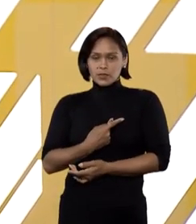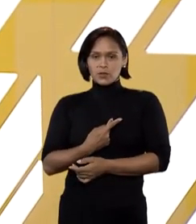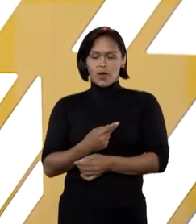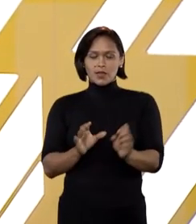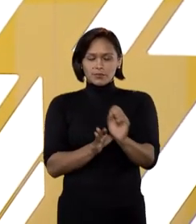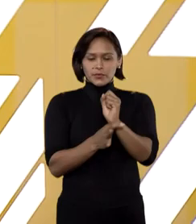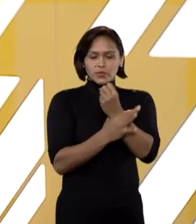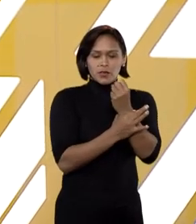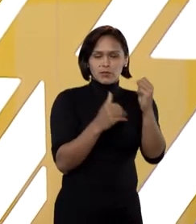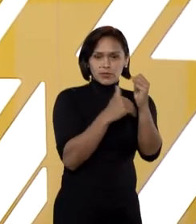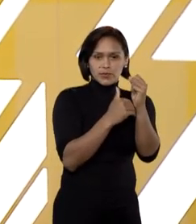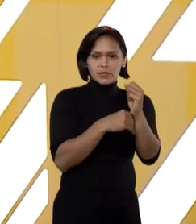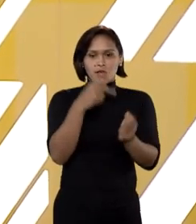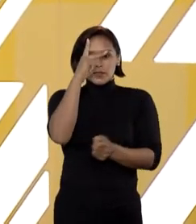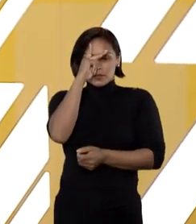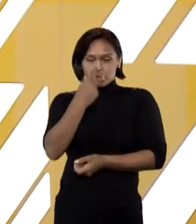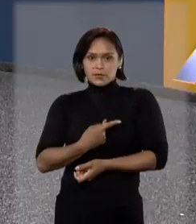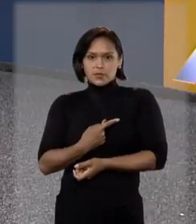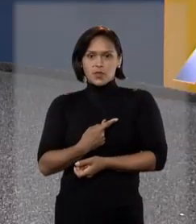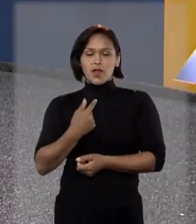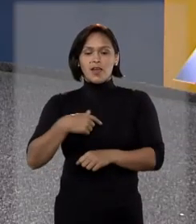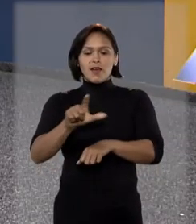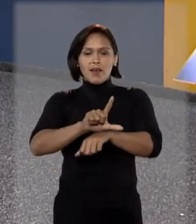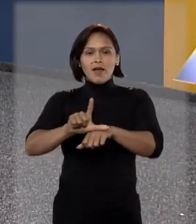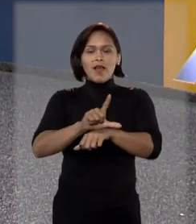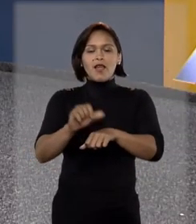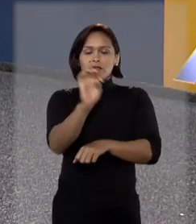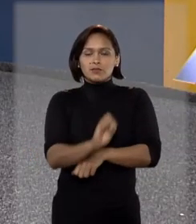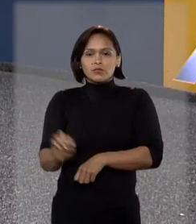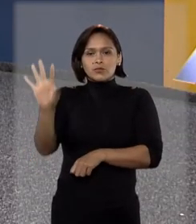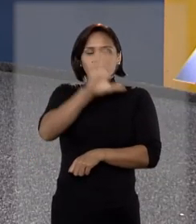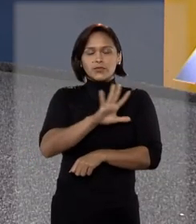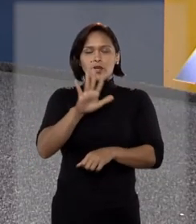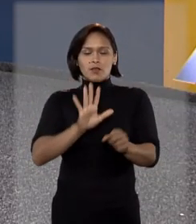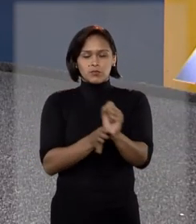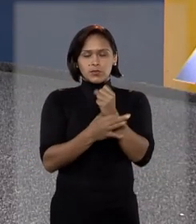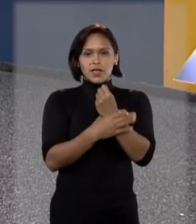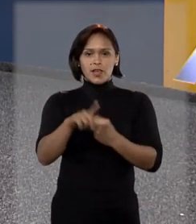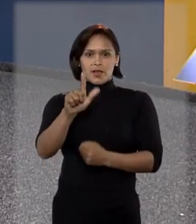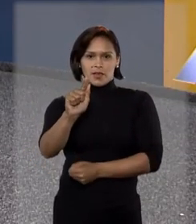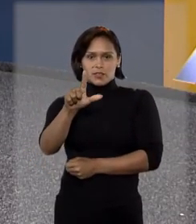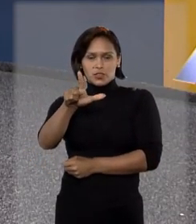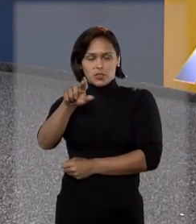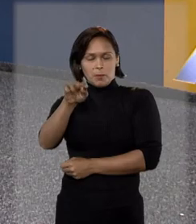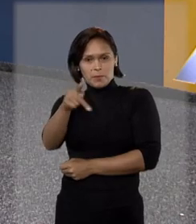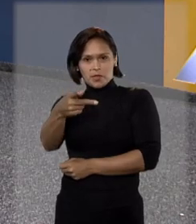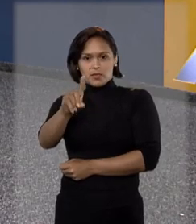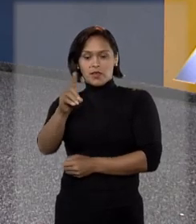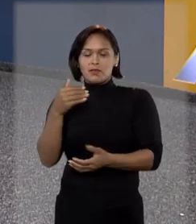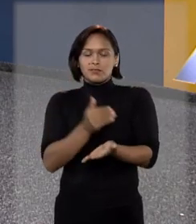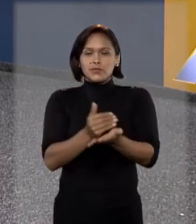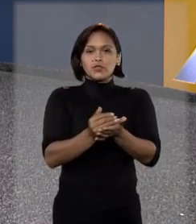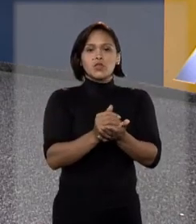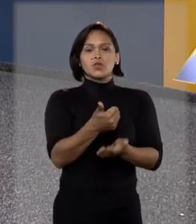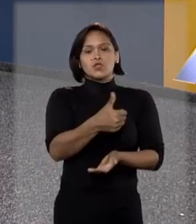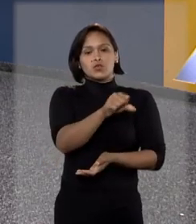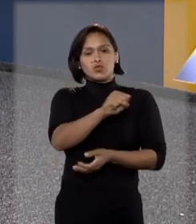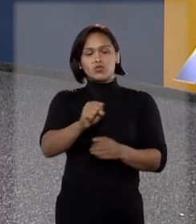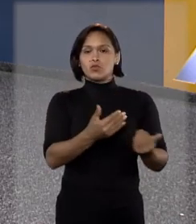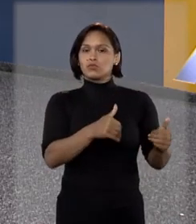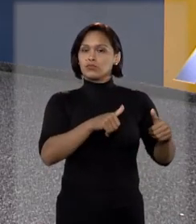e privacidade dos cidadãos. A Lei Geral de Proteção de Dados, LGPD, entrou em vigor no dia 18